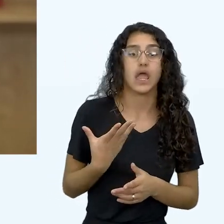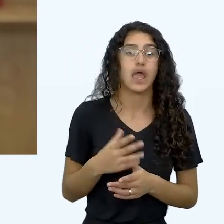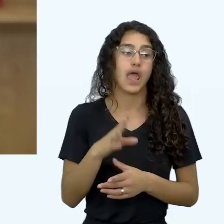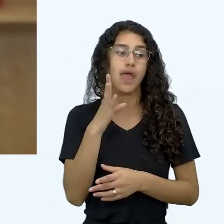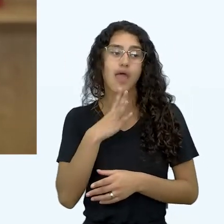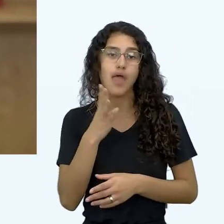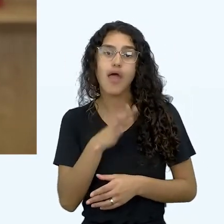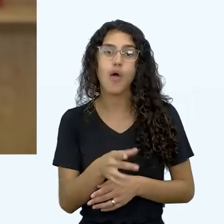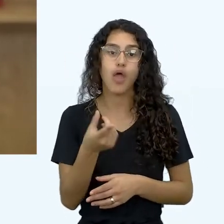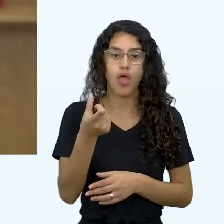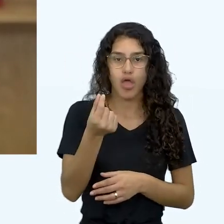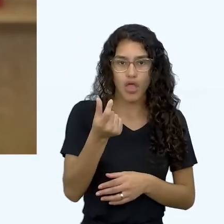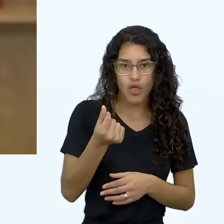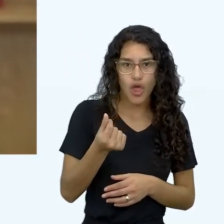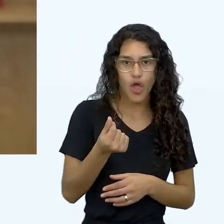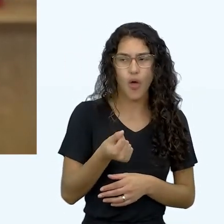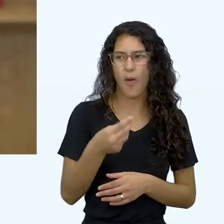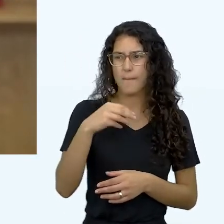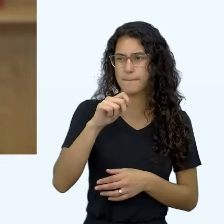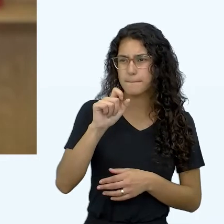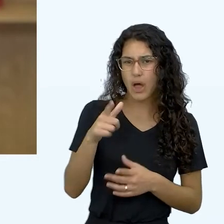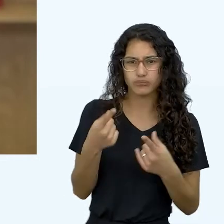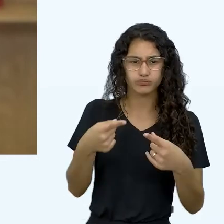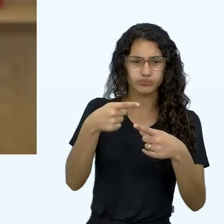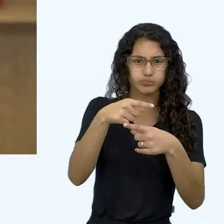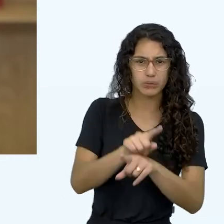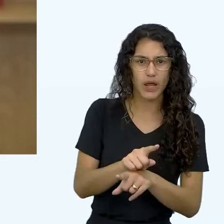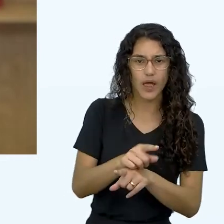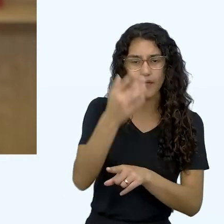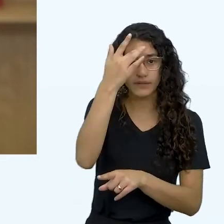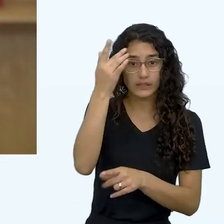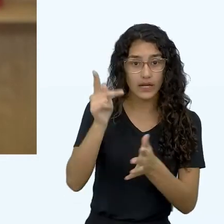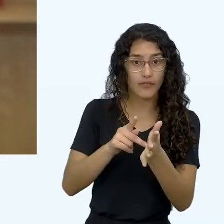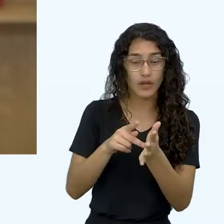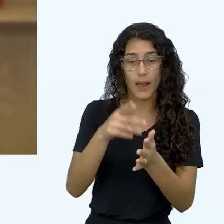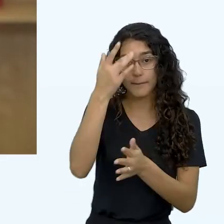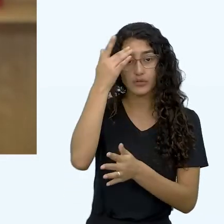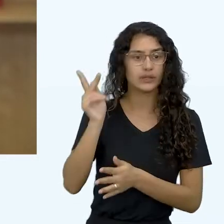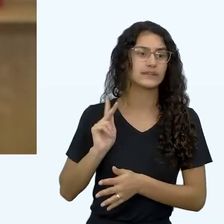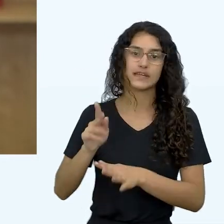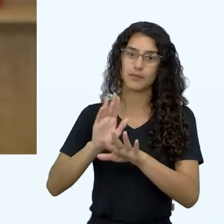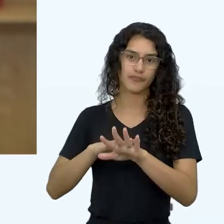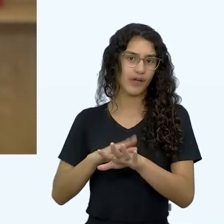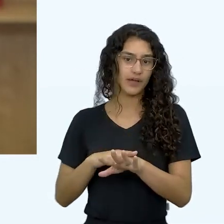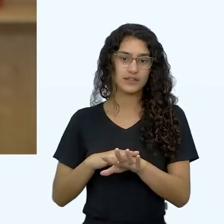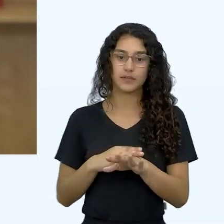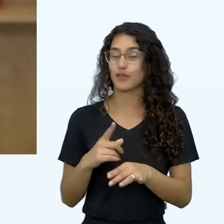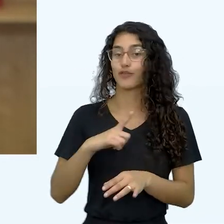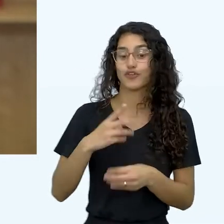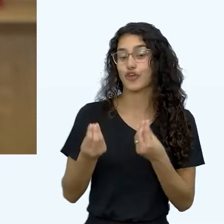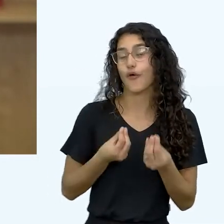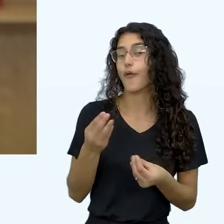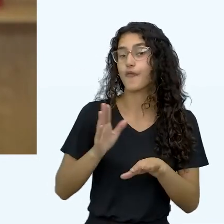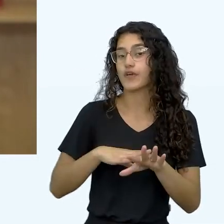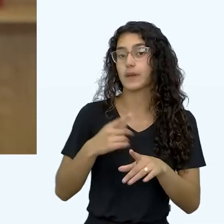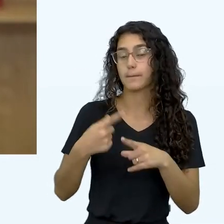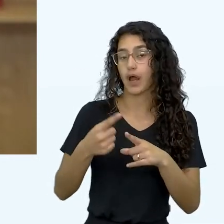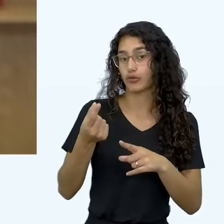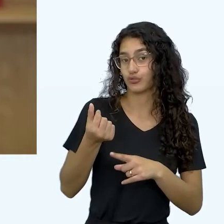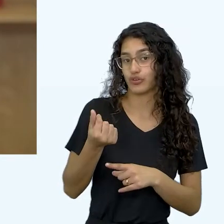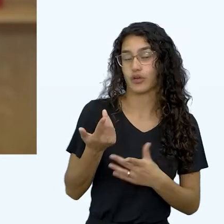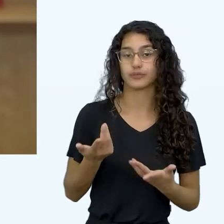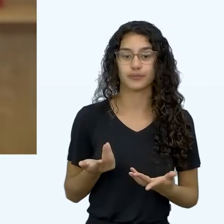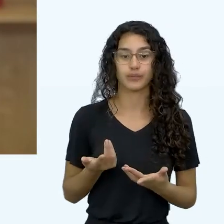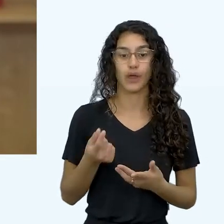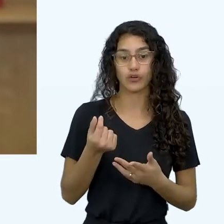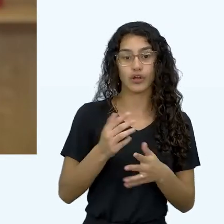não é? E aí ganha dinheiro e começa a fazer maldade. E essa pessoa aqui, na verdade, sempre quis fazer maldade. Mas ela nunca teve poder para fazer isso. Então o dinheiro